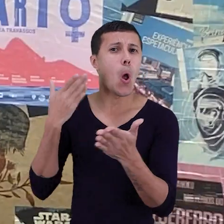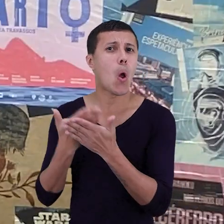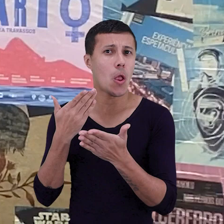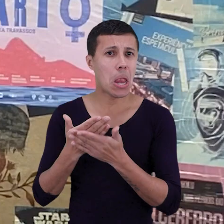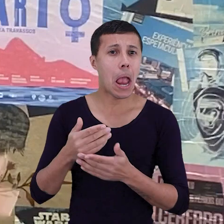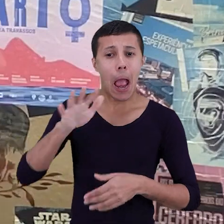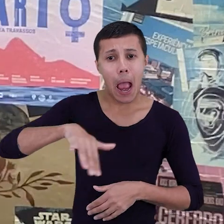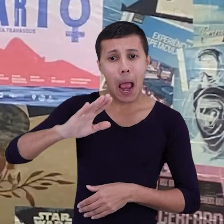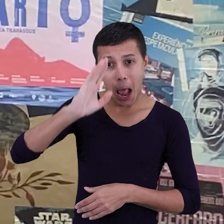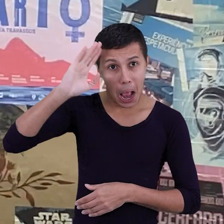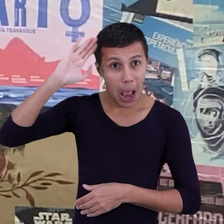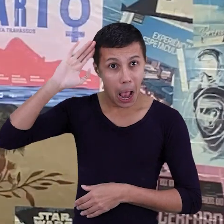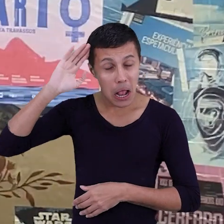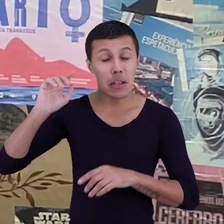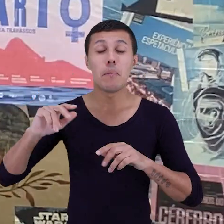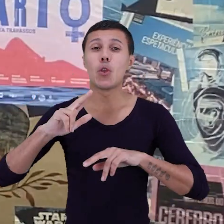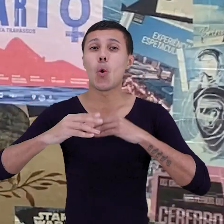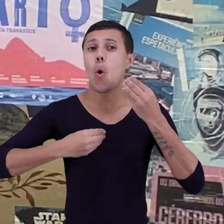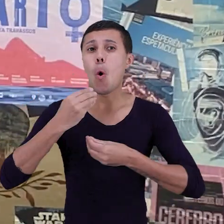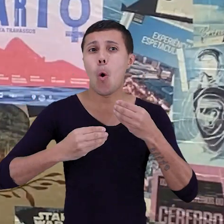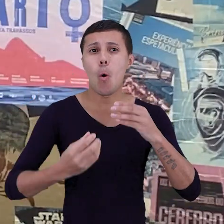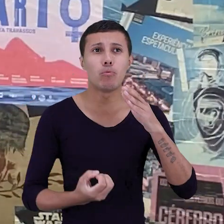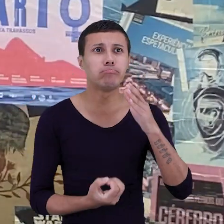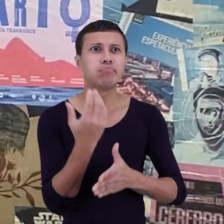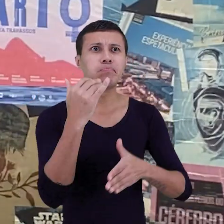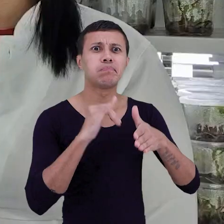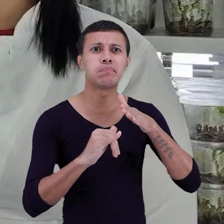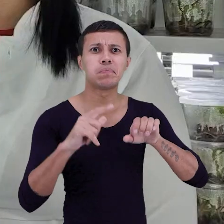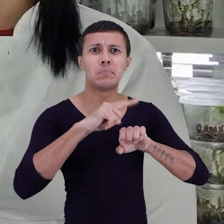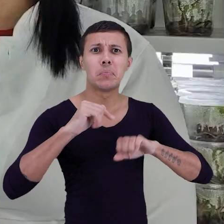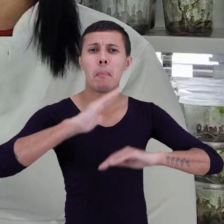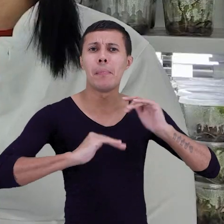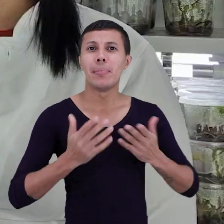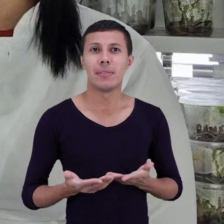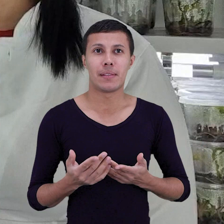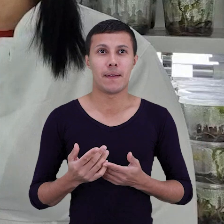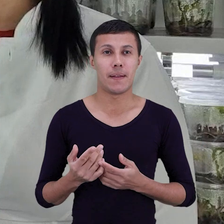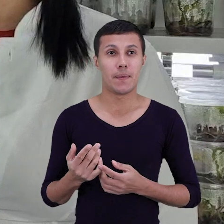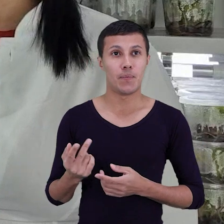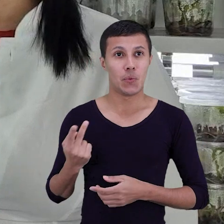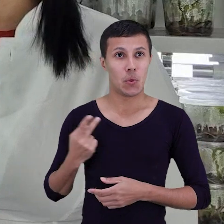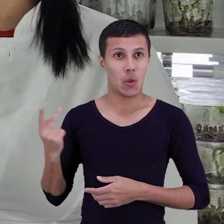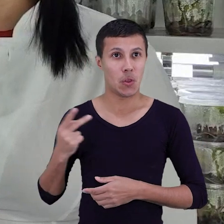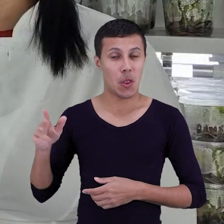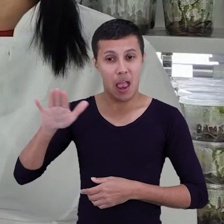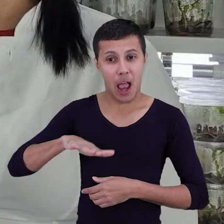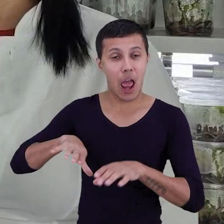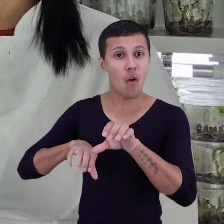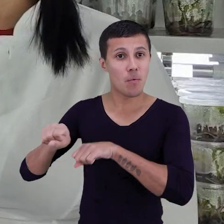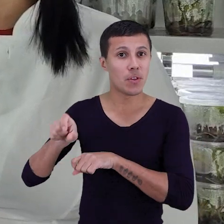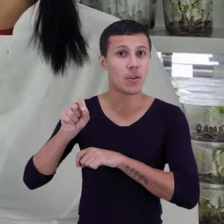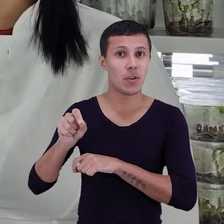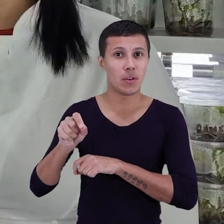são da academia, viraram empreendedoras, como é que foi acontecer isso? A nossa linha de formação sempre foi na